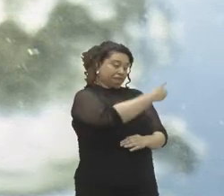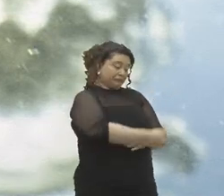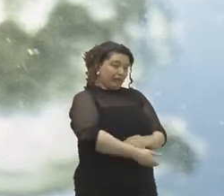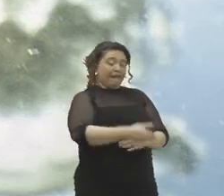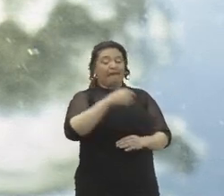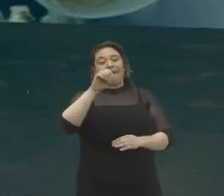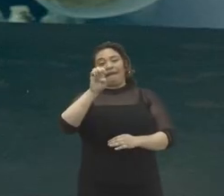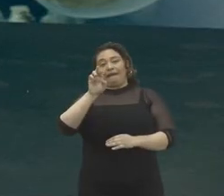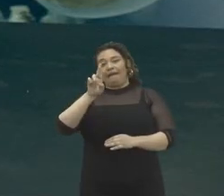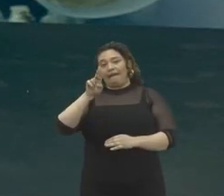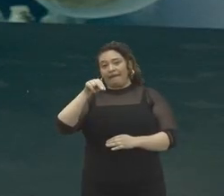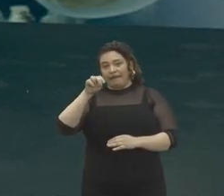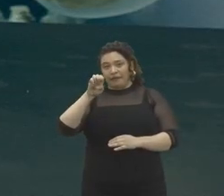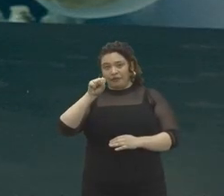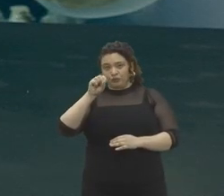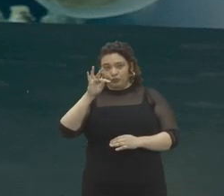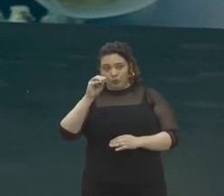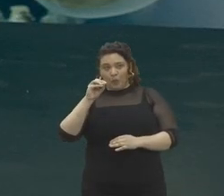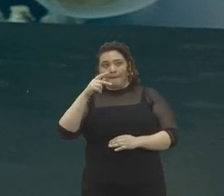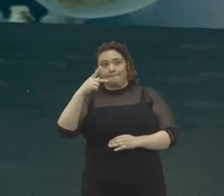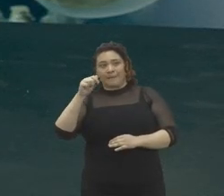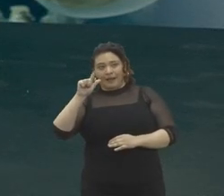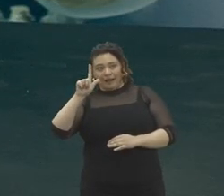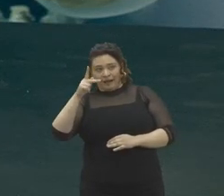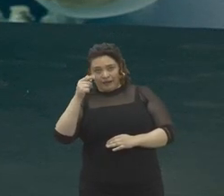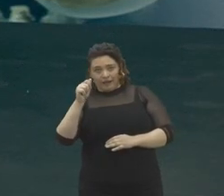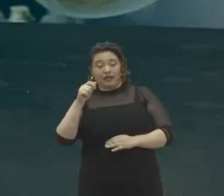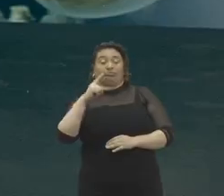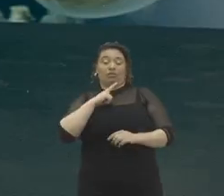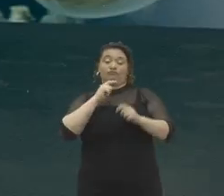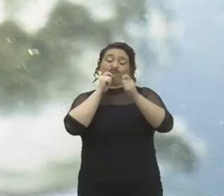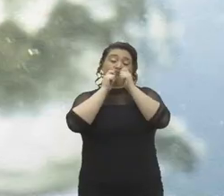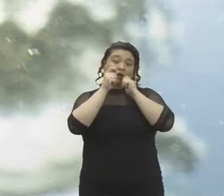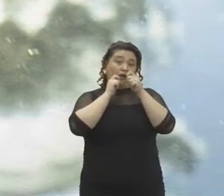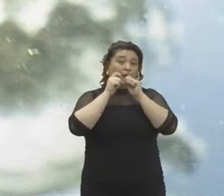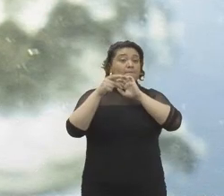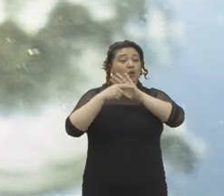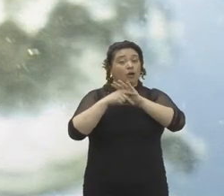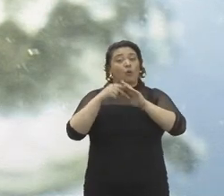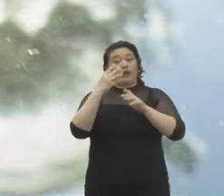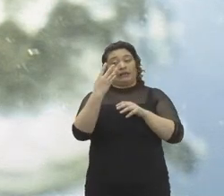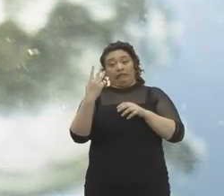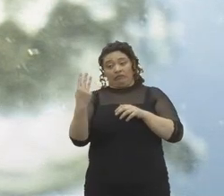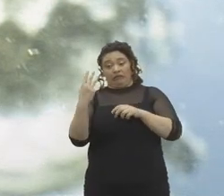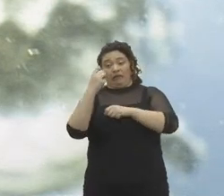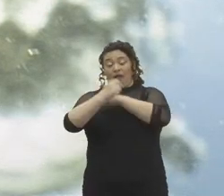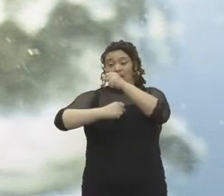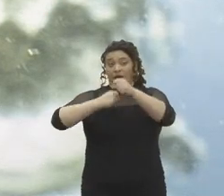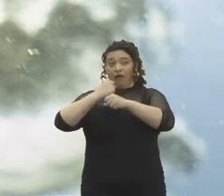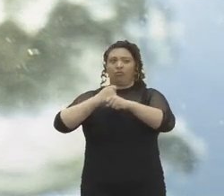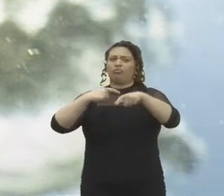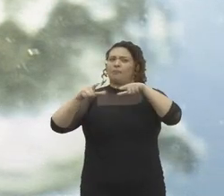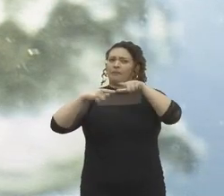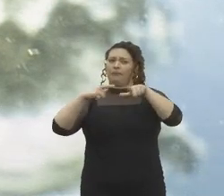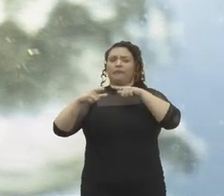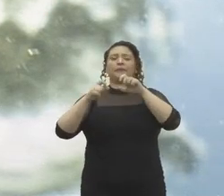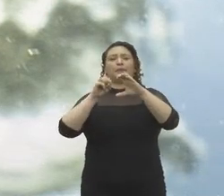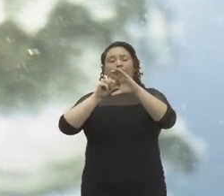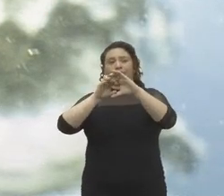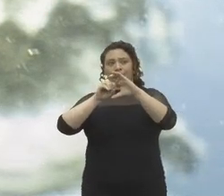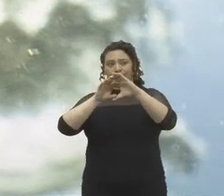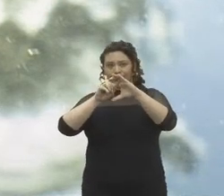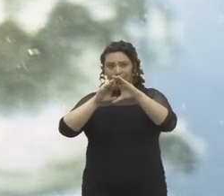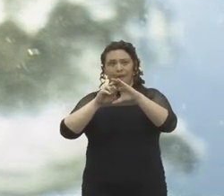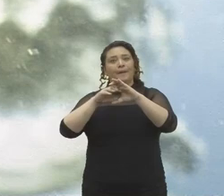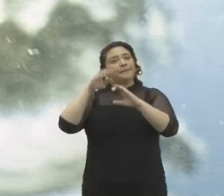palha é jornalista e por 43 anos trabalhou na Rede Globo cobrindo pautas de diversos temas entre